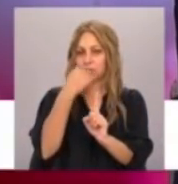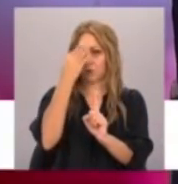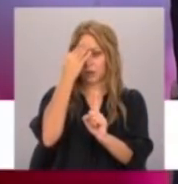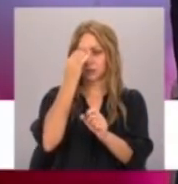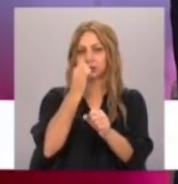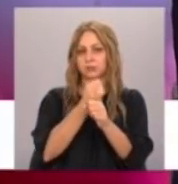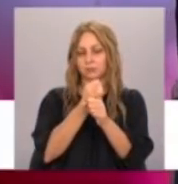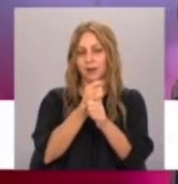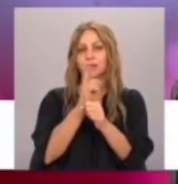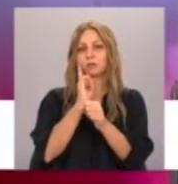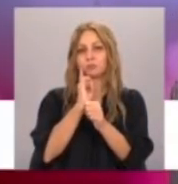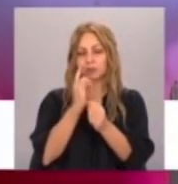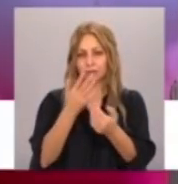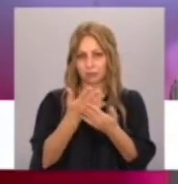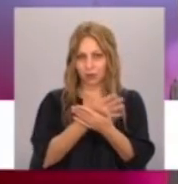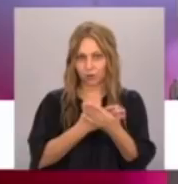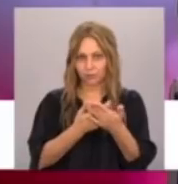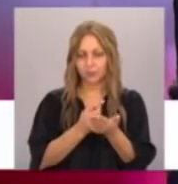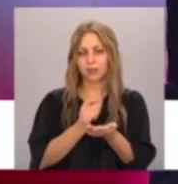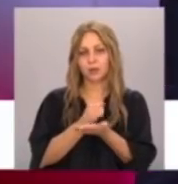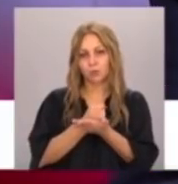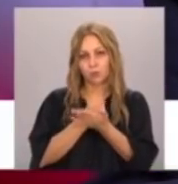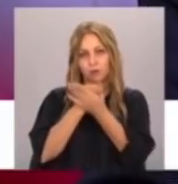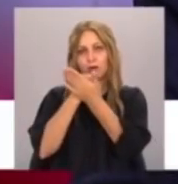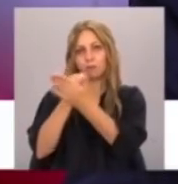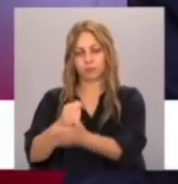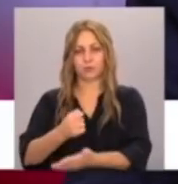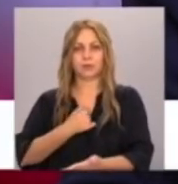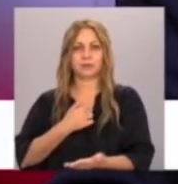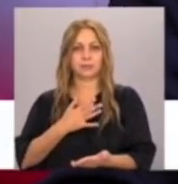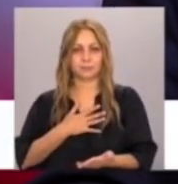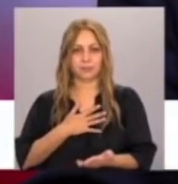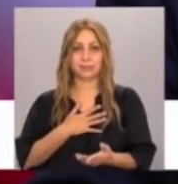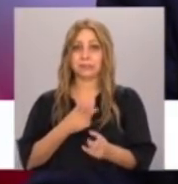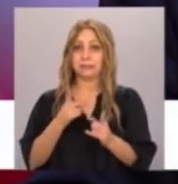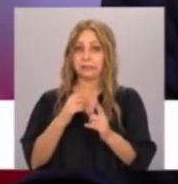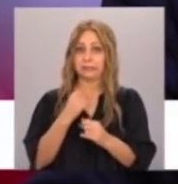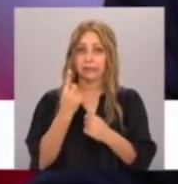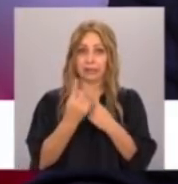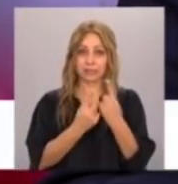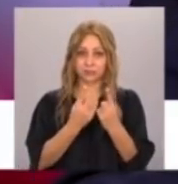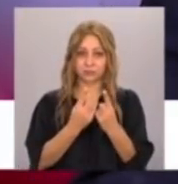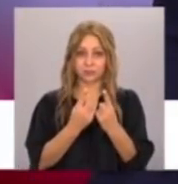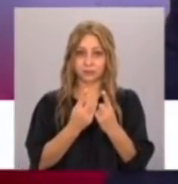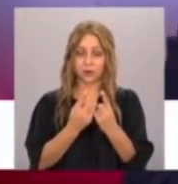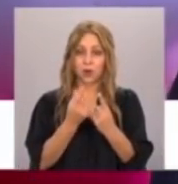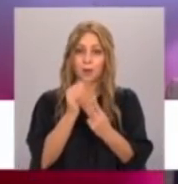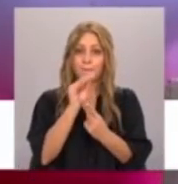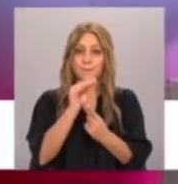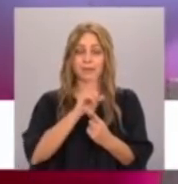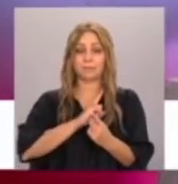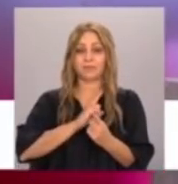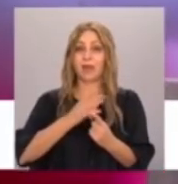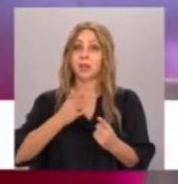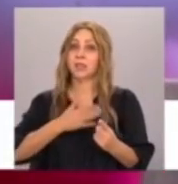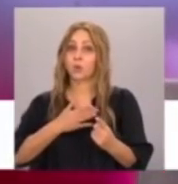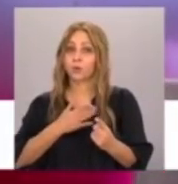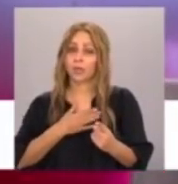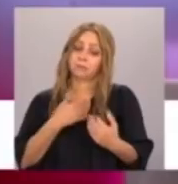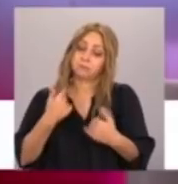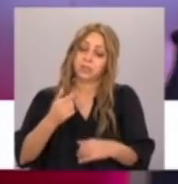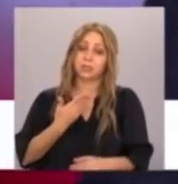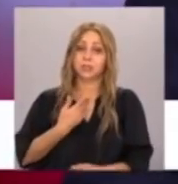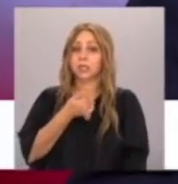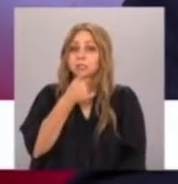papel a desempenhar na economia no financiamento das empresas que muitas vezes é bem que a privada não quer entrar no direito de não querer